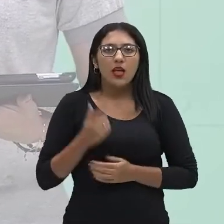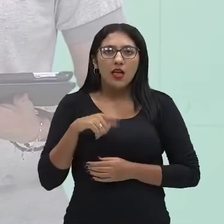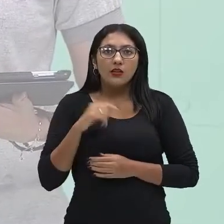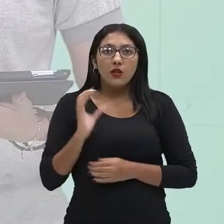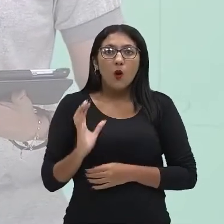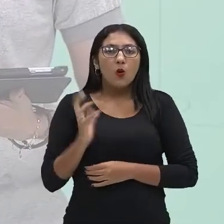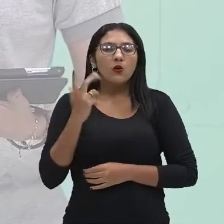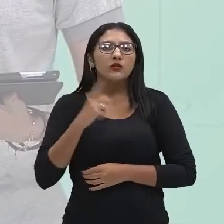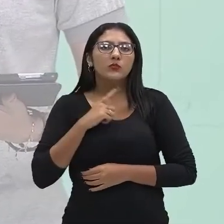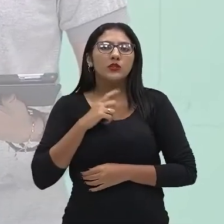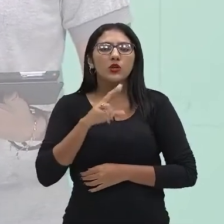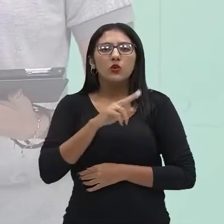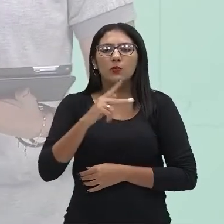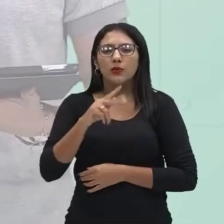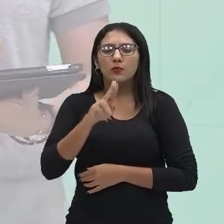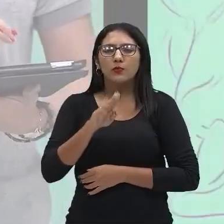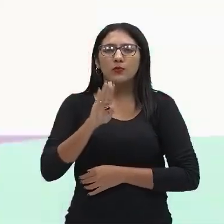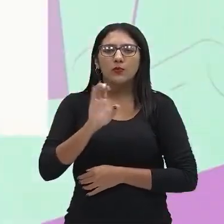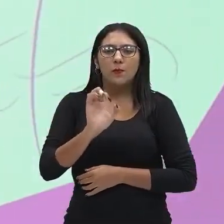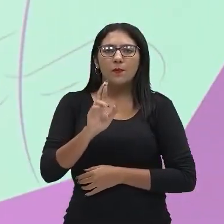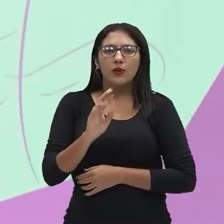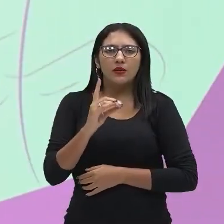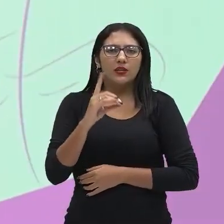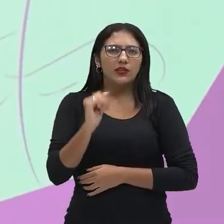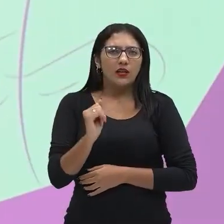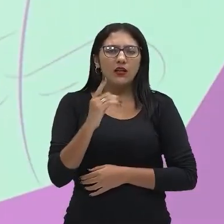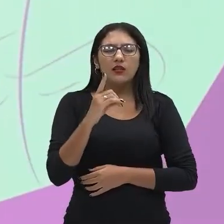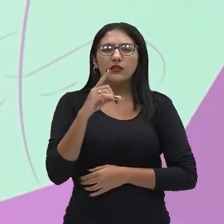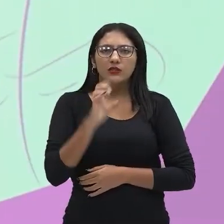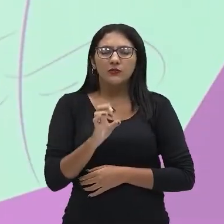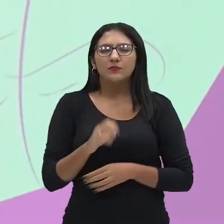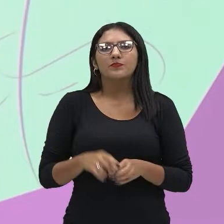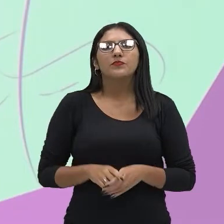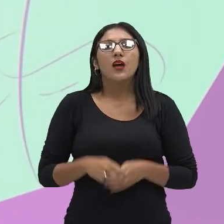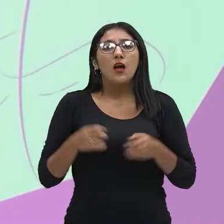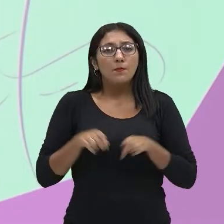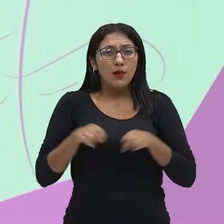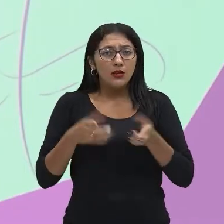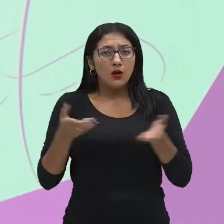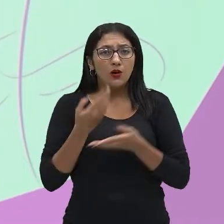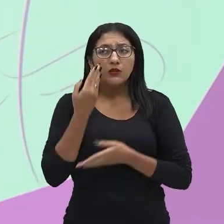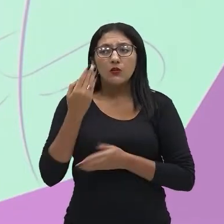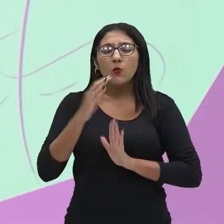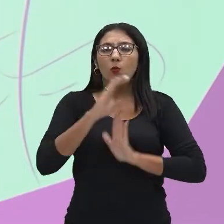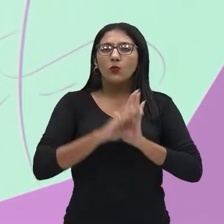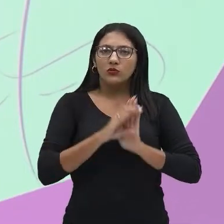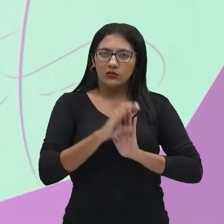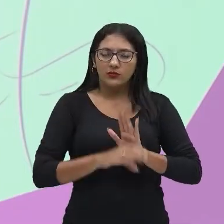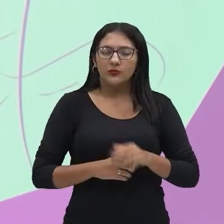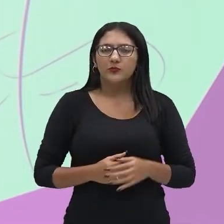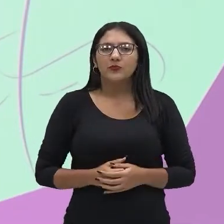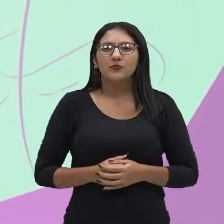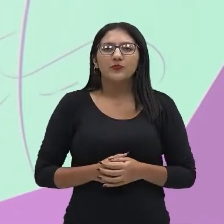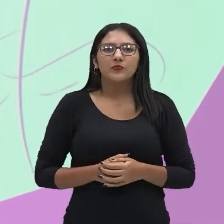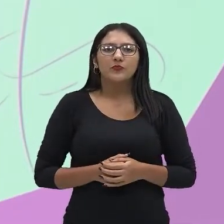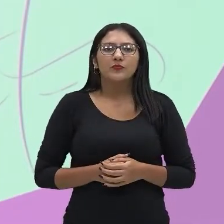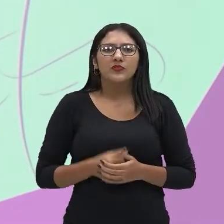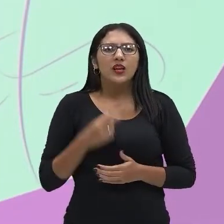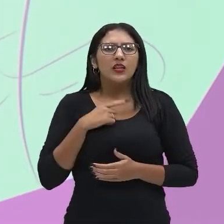de puberdade. Então, vamos dar uma olhada no conceito de puberdade, que é o